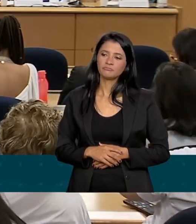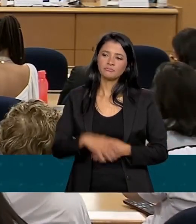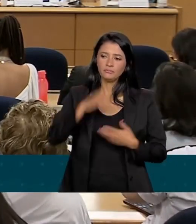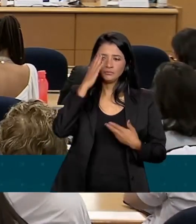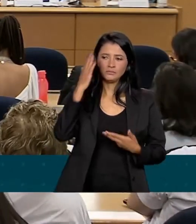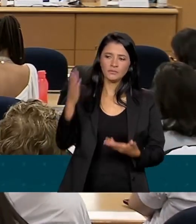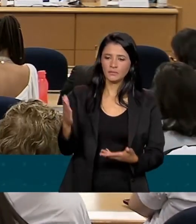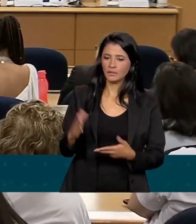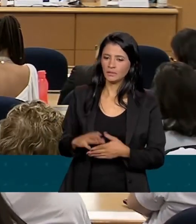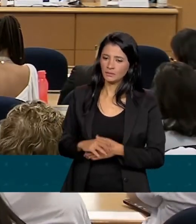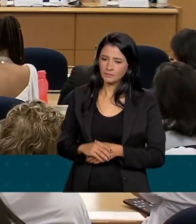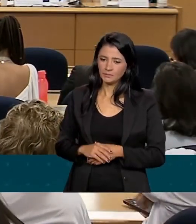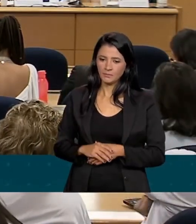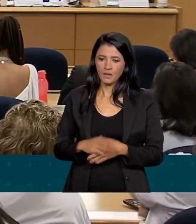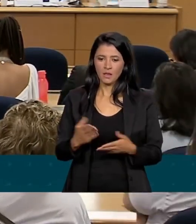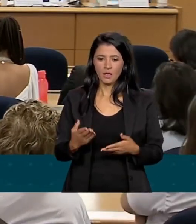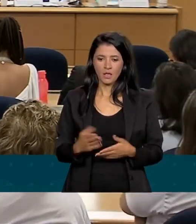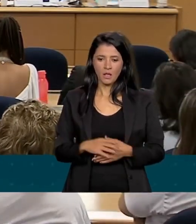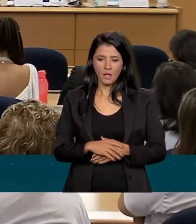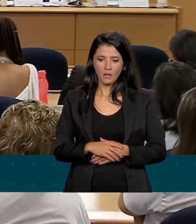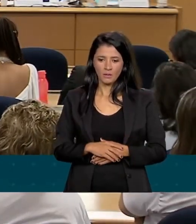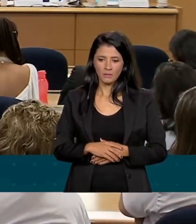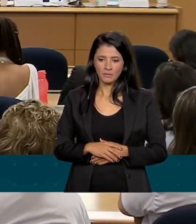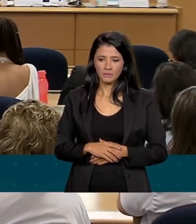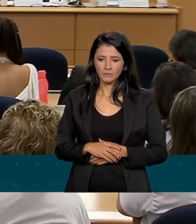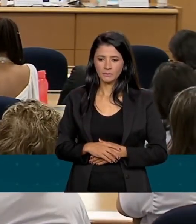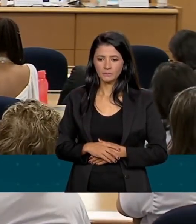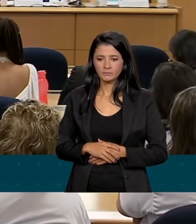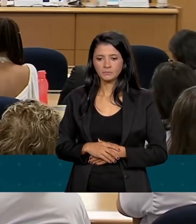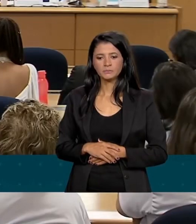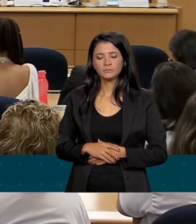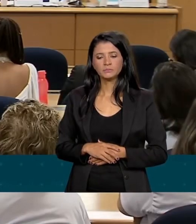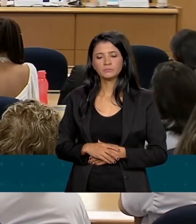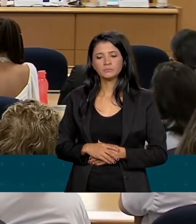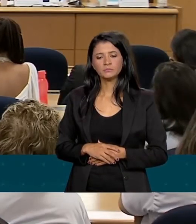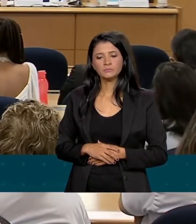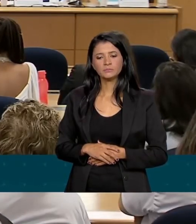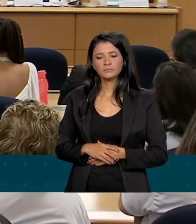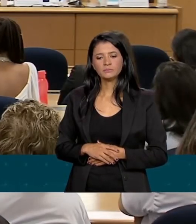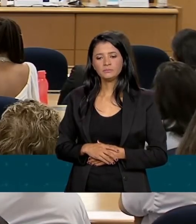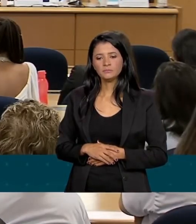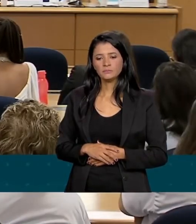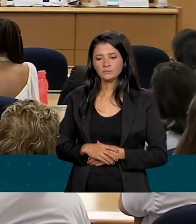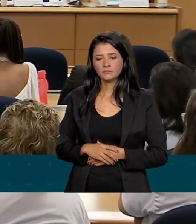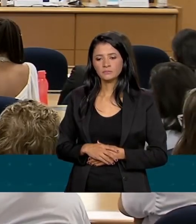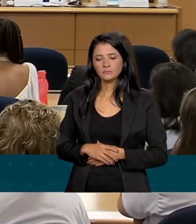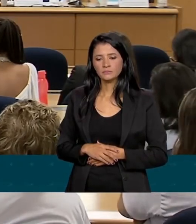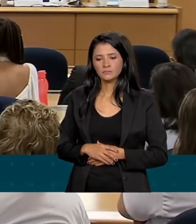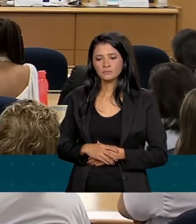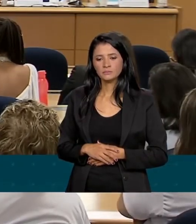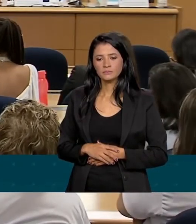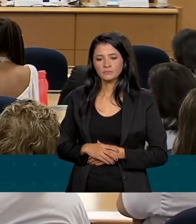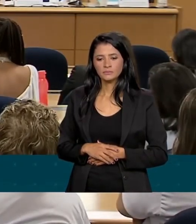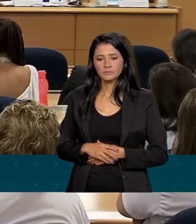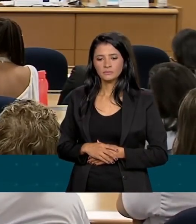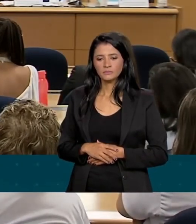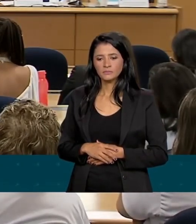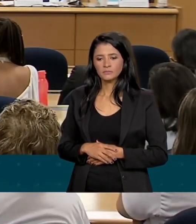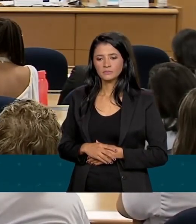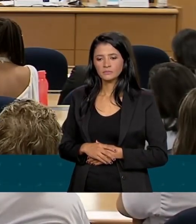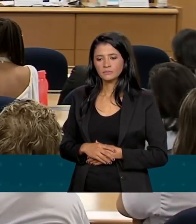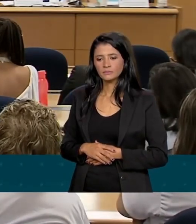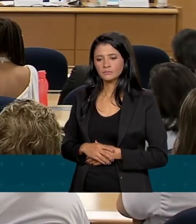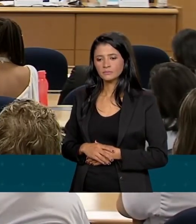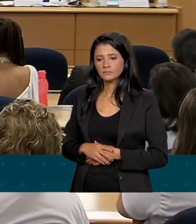Obrigada. Ministra, gostaria de fazer alguma observação? Sim, 2 comentários. Né? Primeiro, é uma